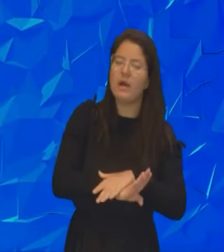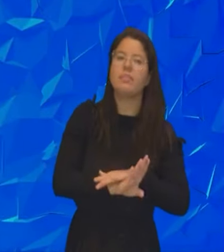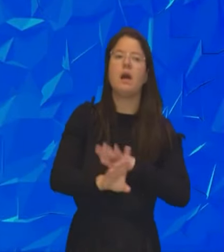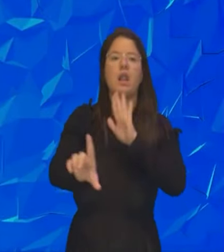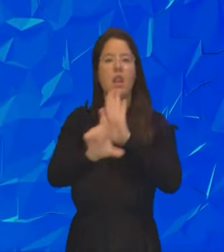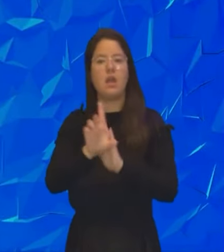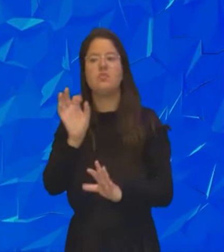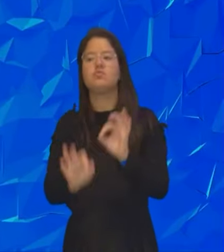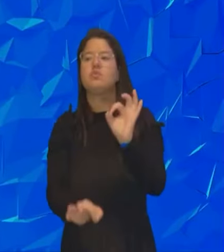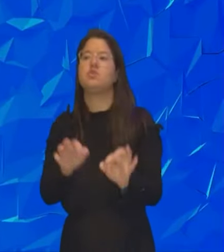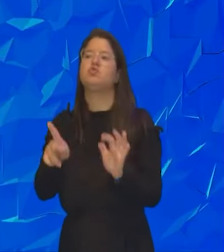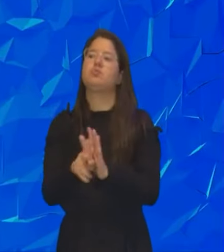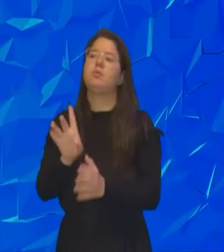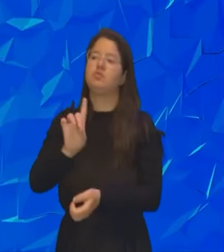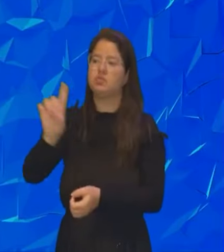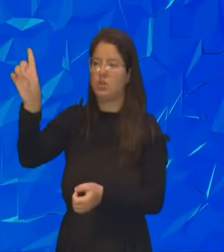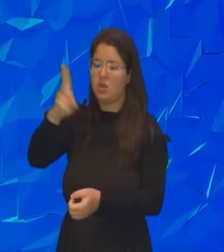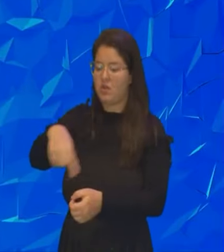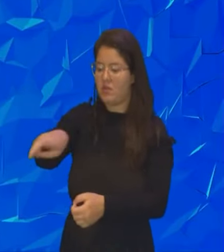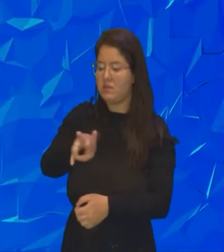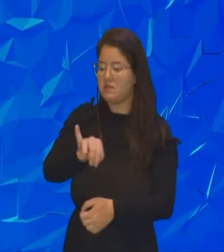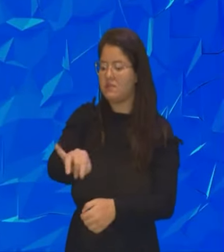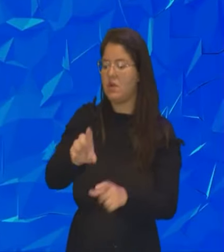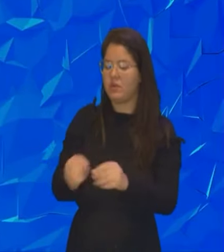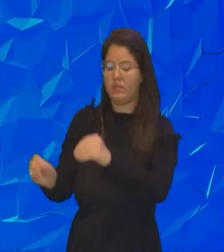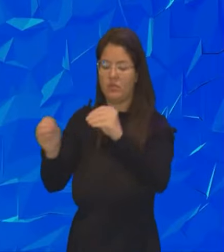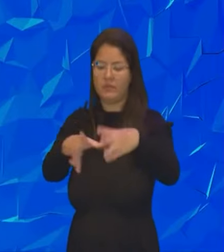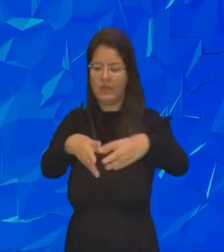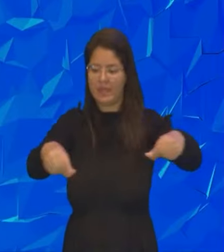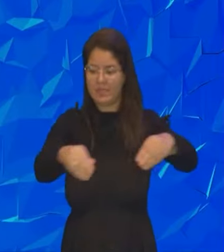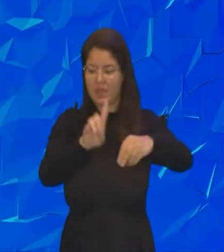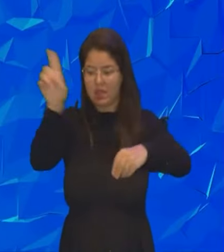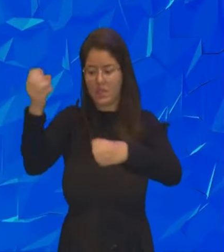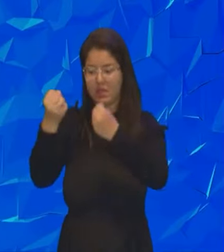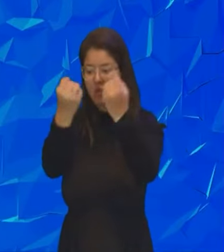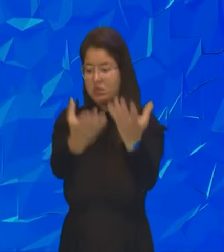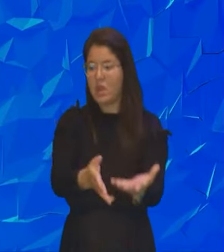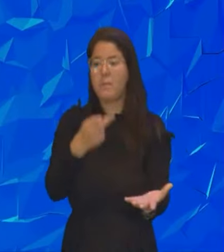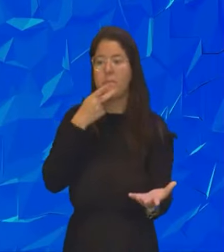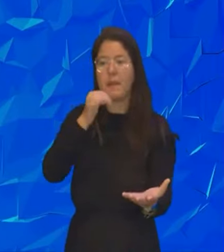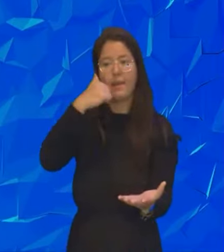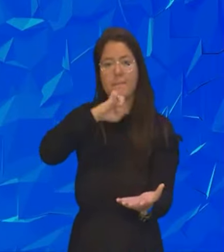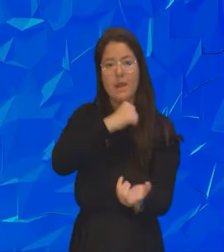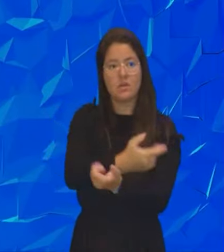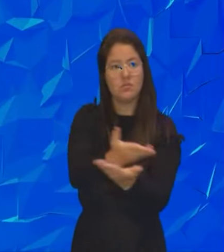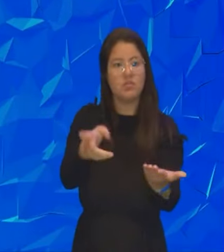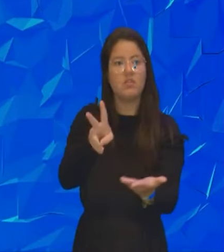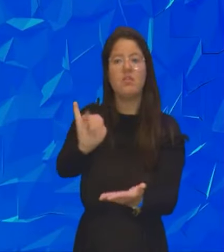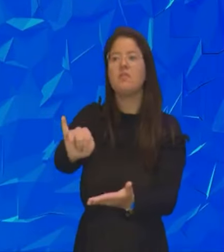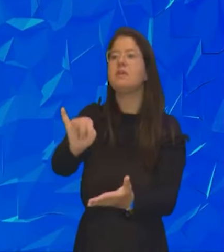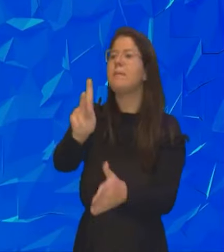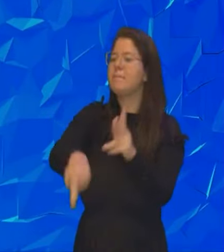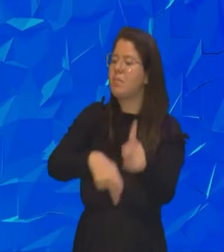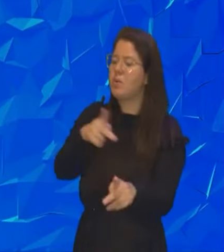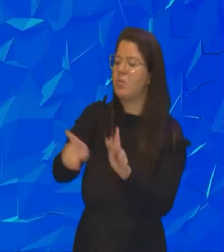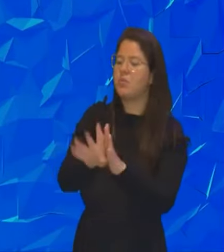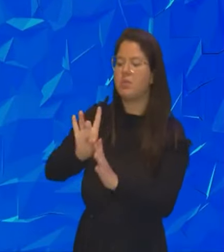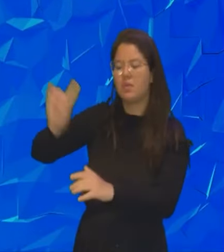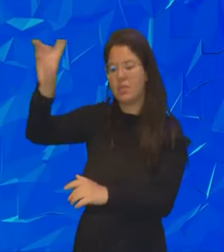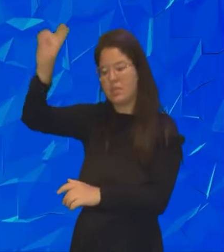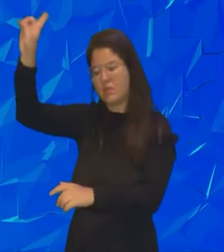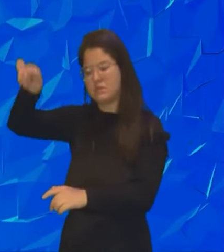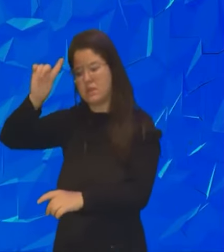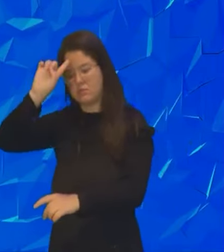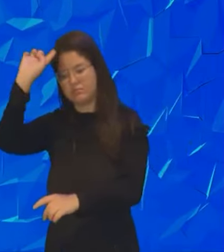meus juízos. Vocês habitarão na terra que eu dei aos seus pais. Vocês serão o meu povo e eu serei o